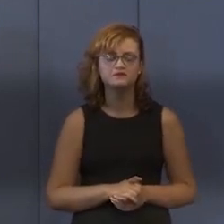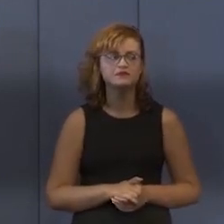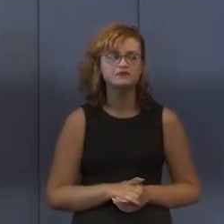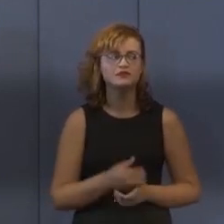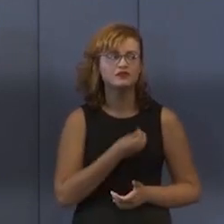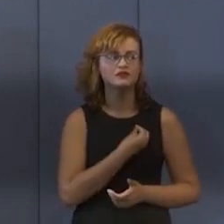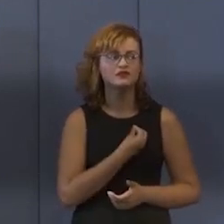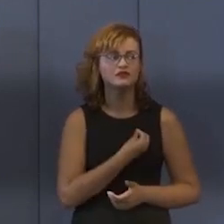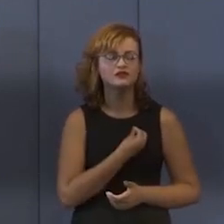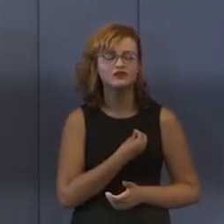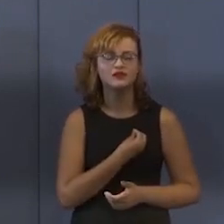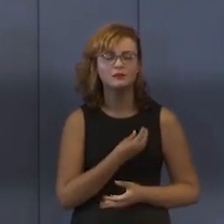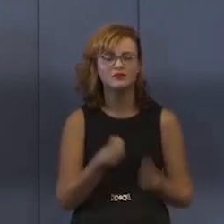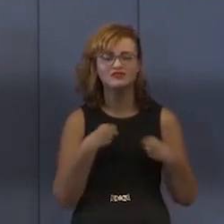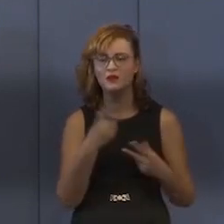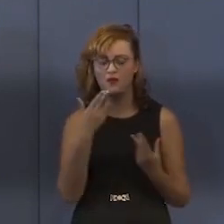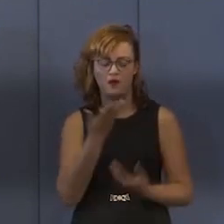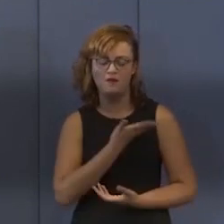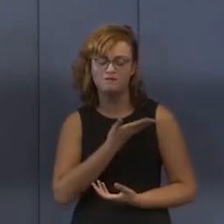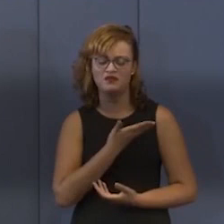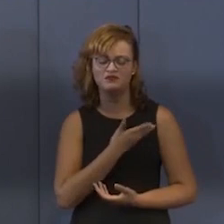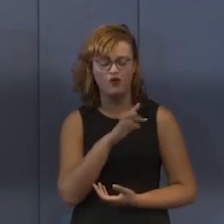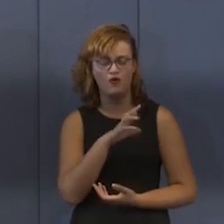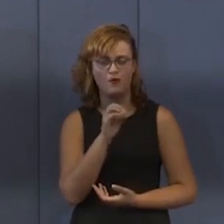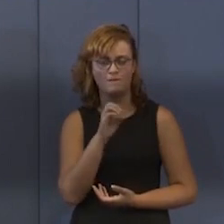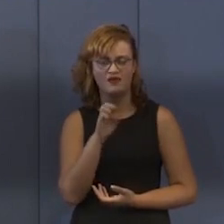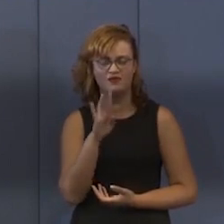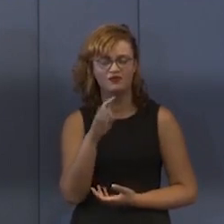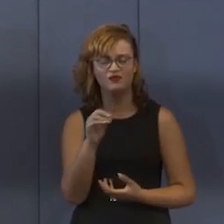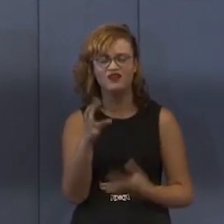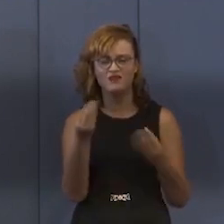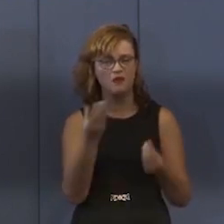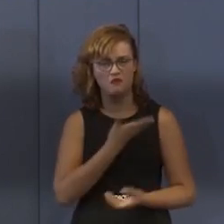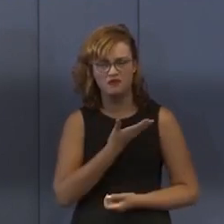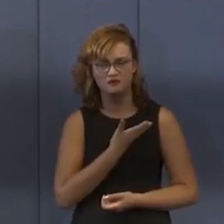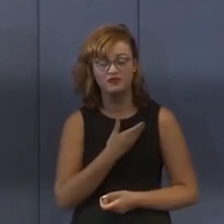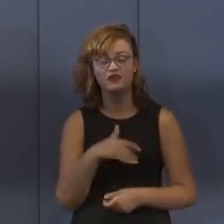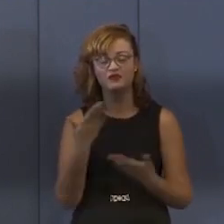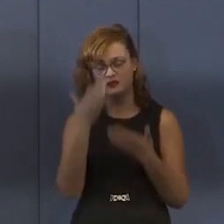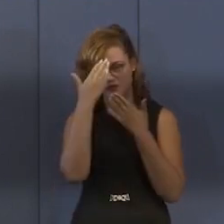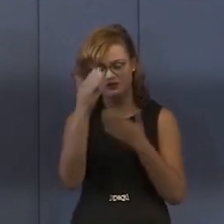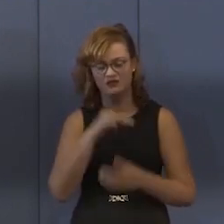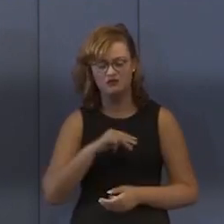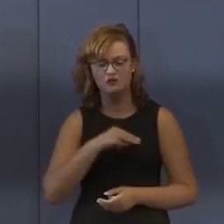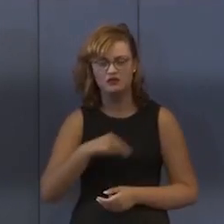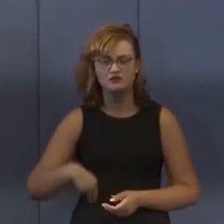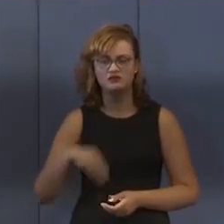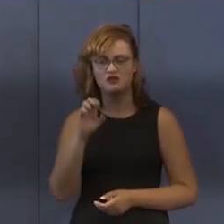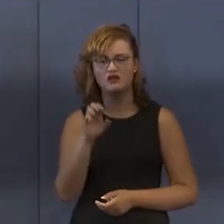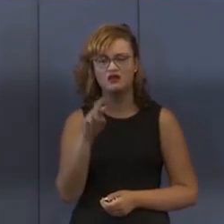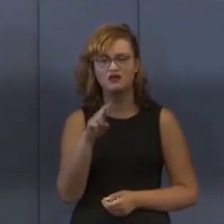certamente me trouxe para o futuro um grande amigo. Muito obrigado, Roberto. E gostaria de agradecer também ao ministro Ernesto,